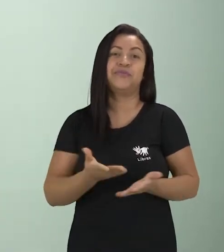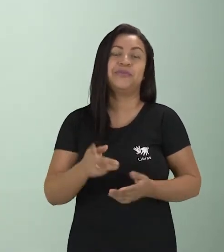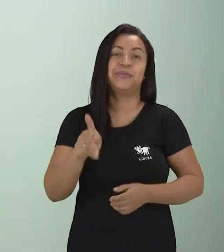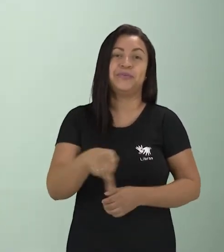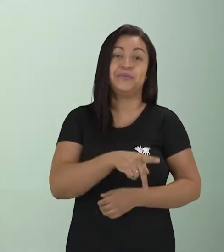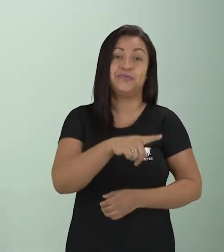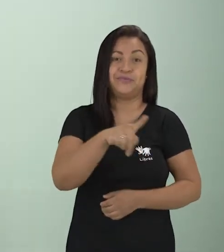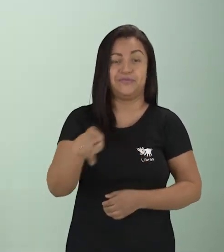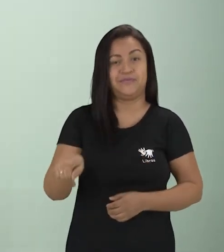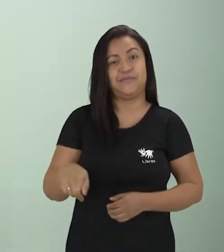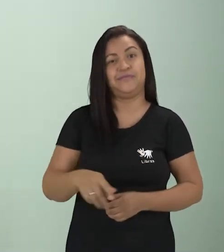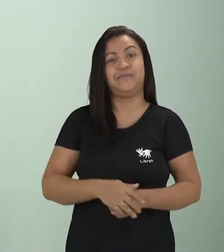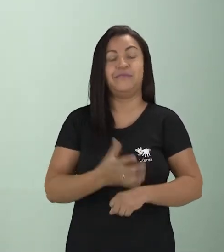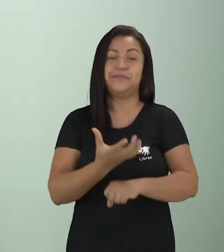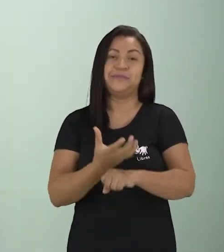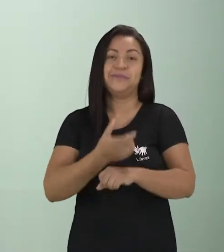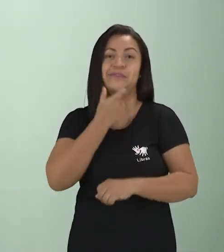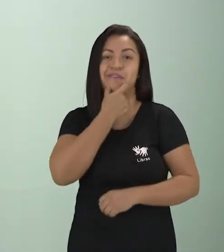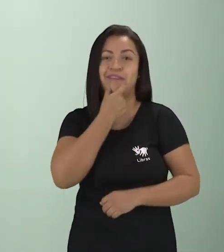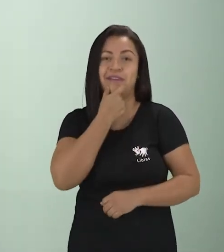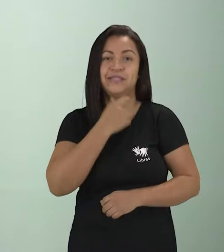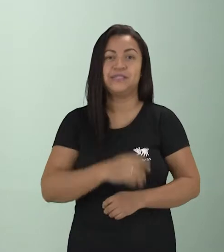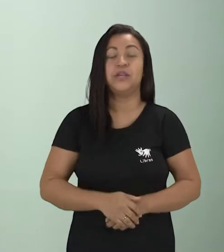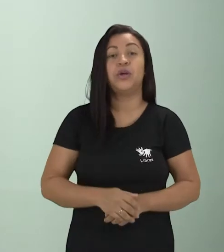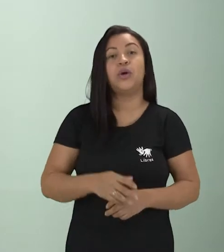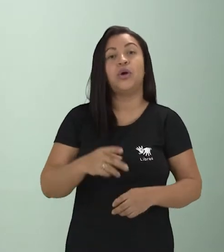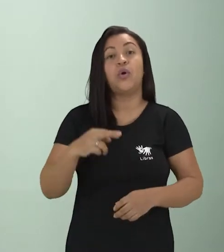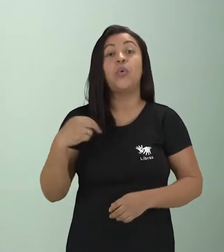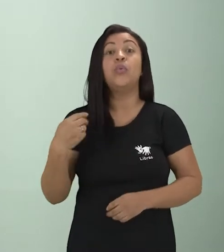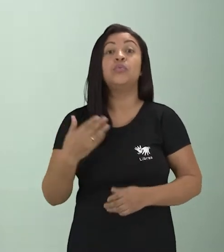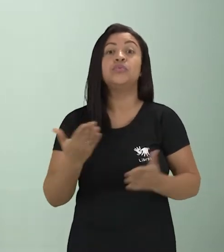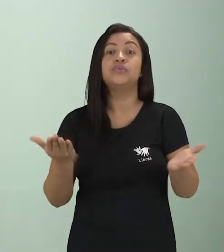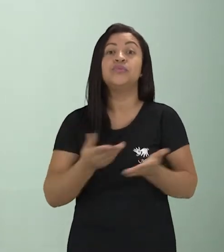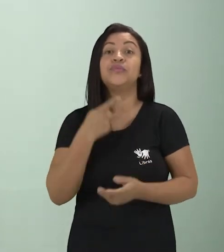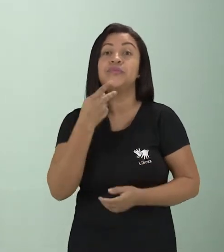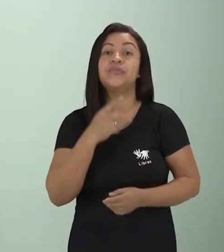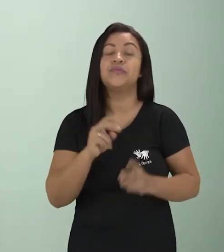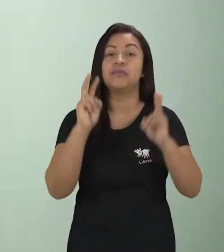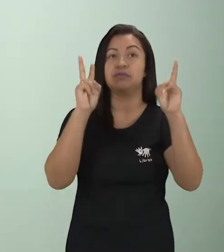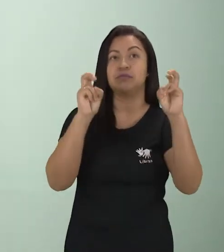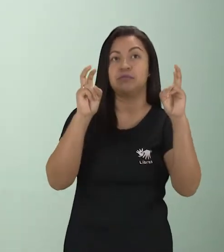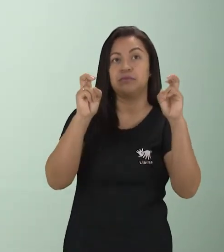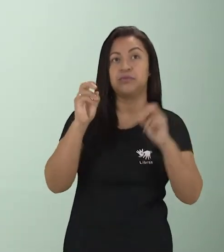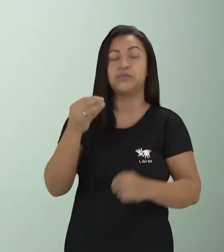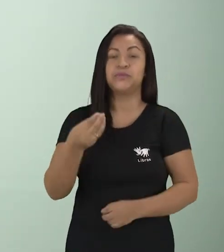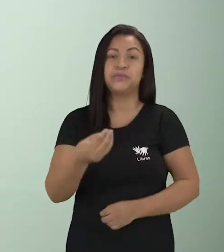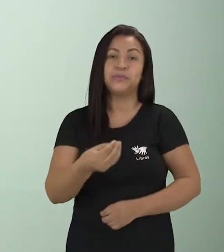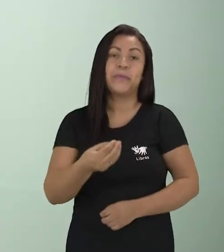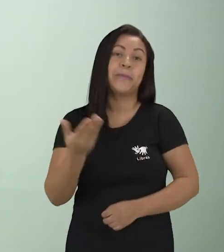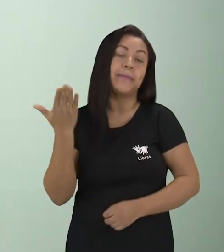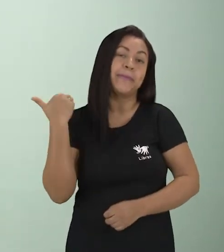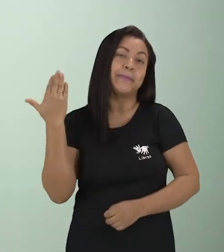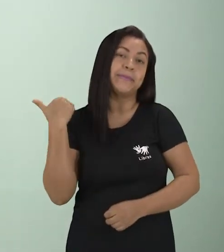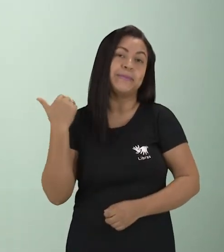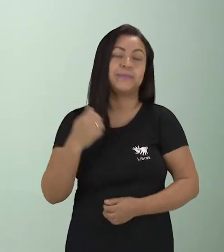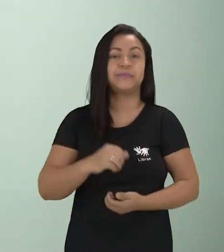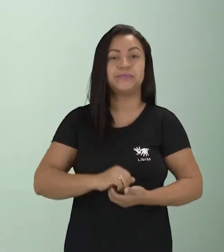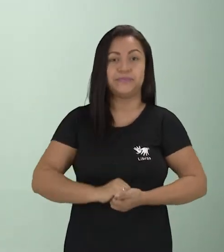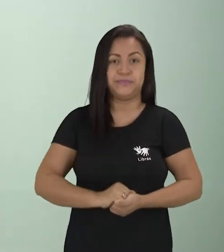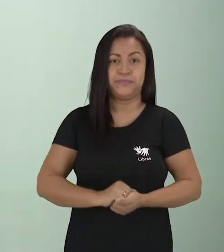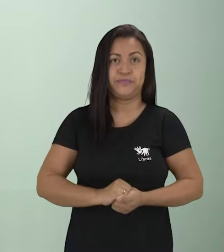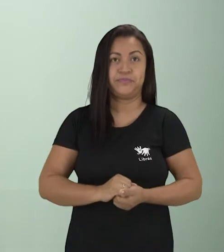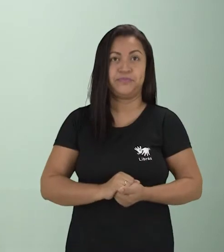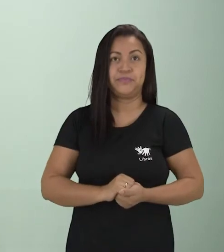past perfect in English. Hoje nós vamos falar sobre o passado perfeito na língua inglesa. Tudo bem? Vamos então